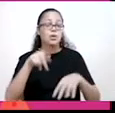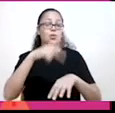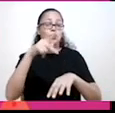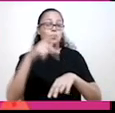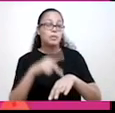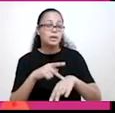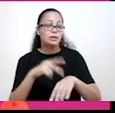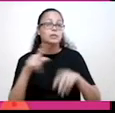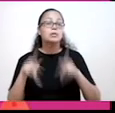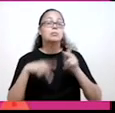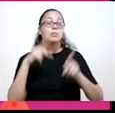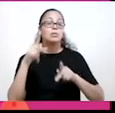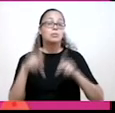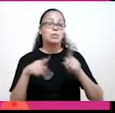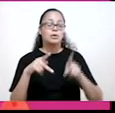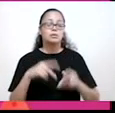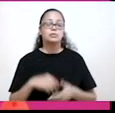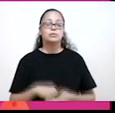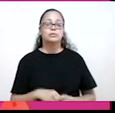populosos, certo?